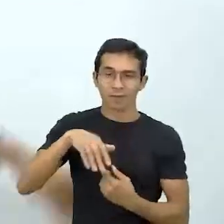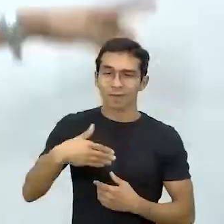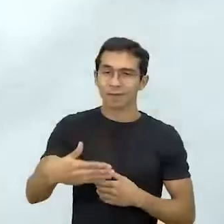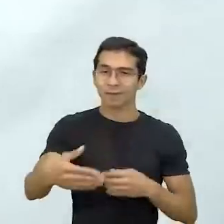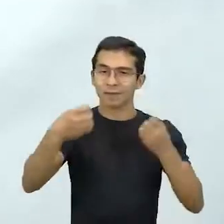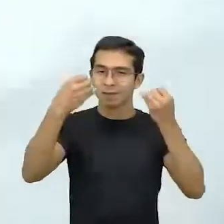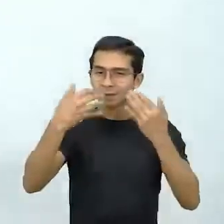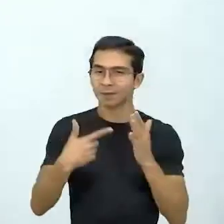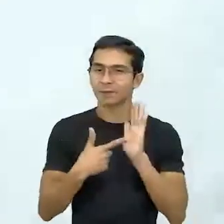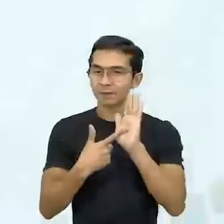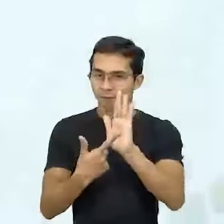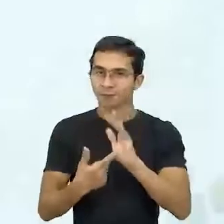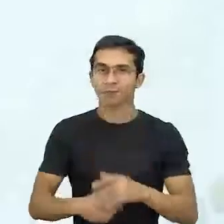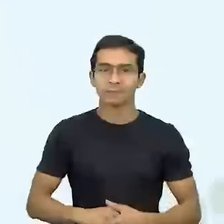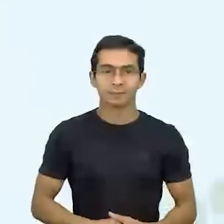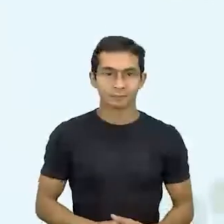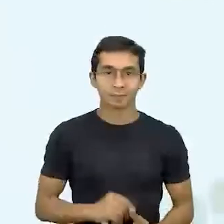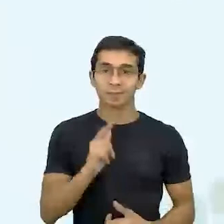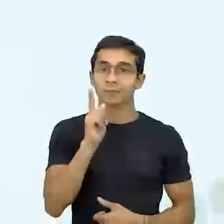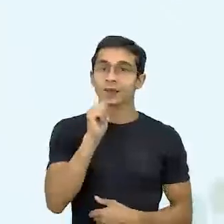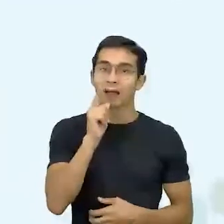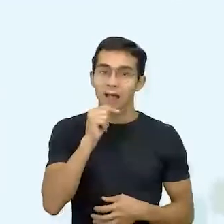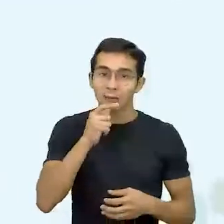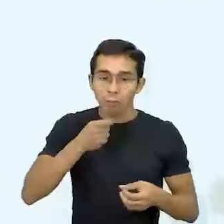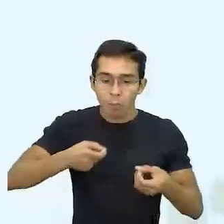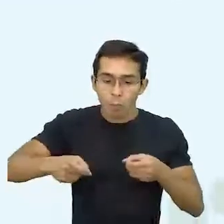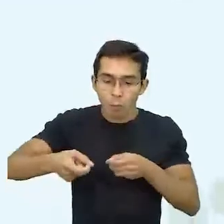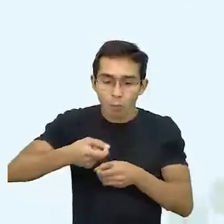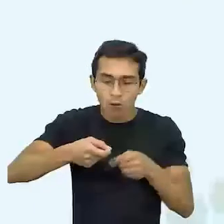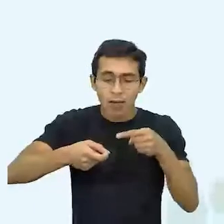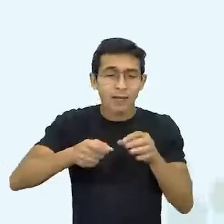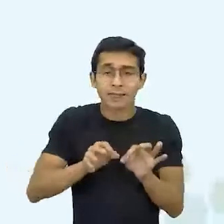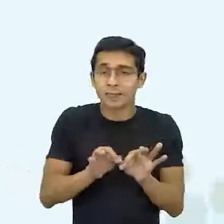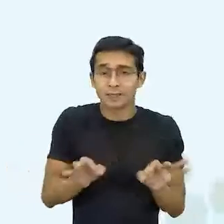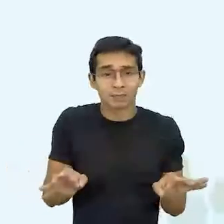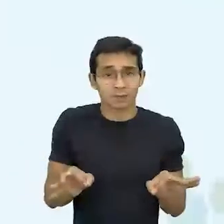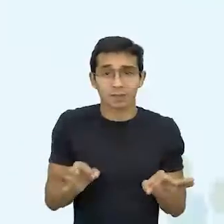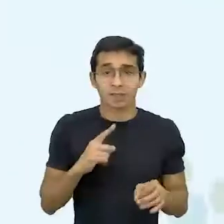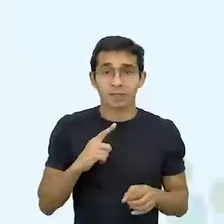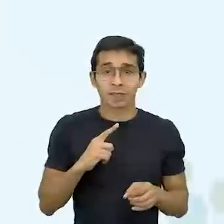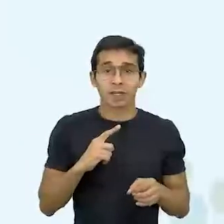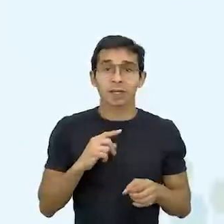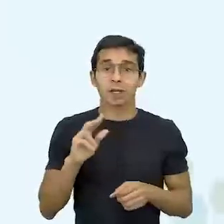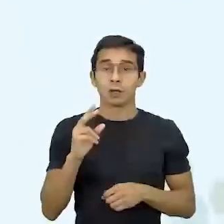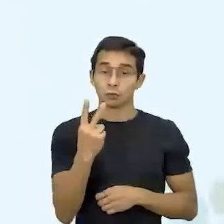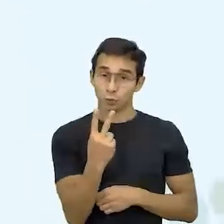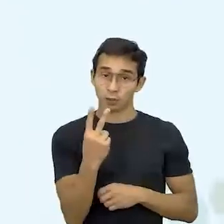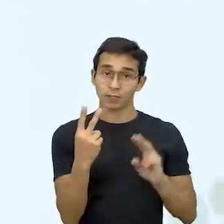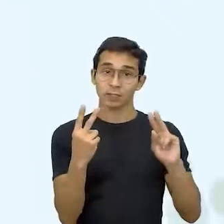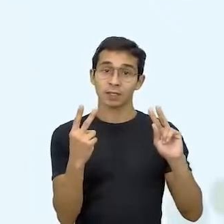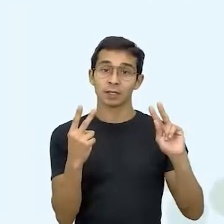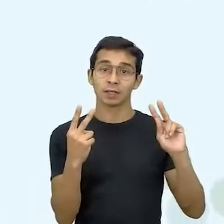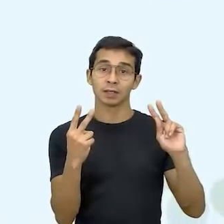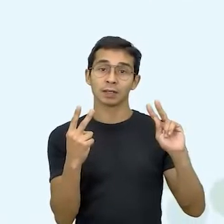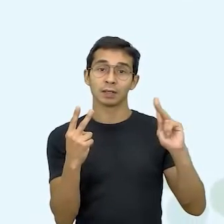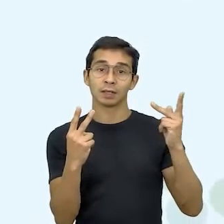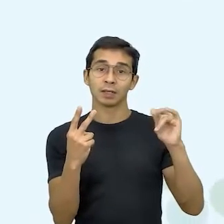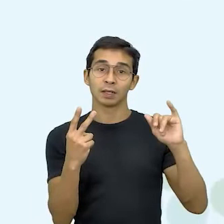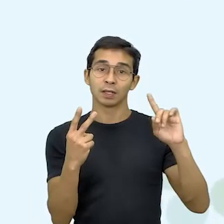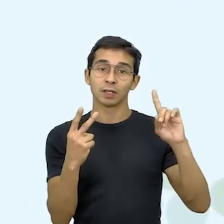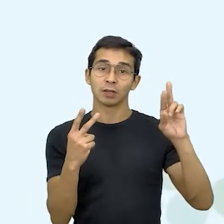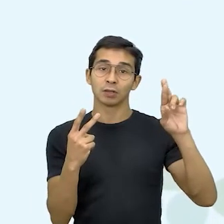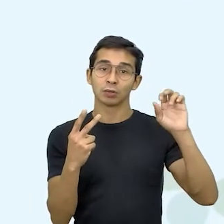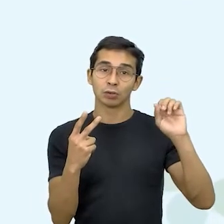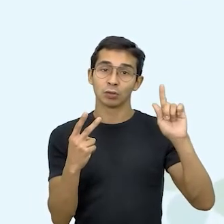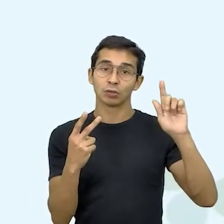adiante. Então a água tem uma estrutura molecular relativamente simples. Possui 2 átomos de hidrogênio ligados